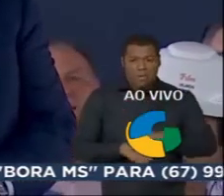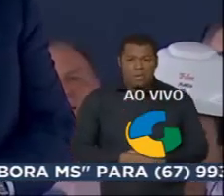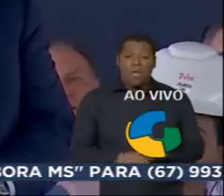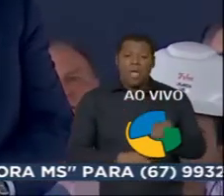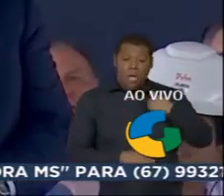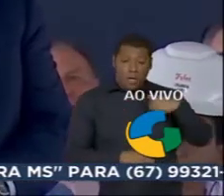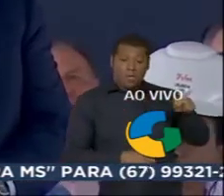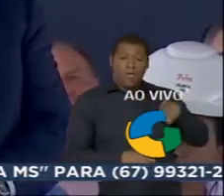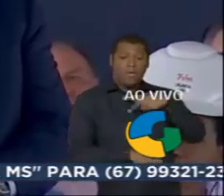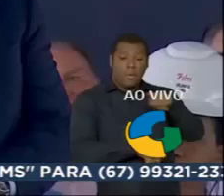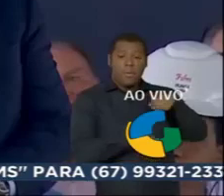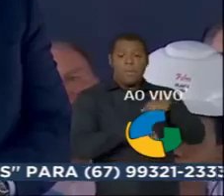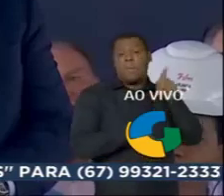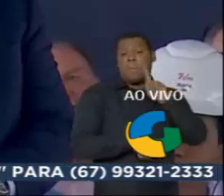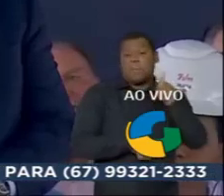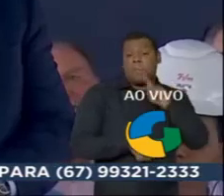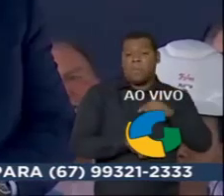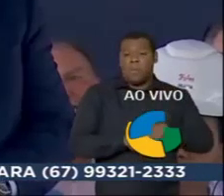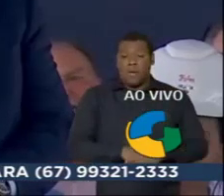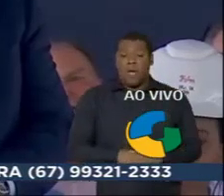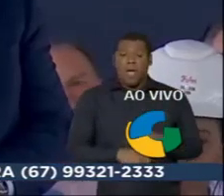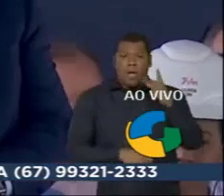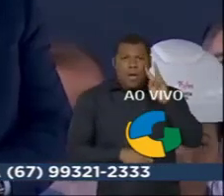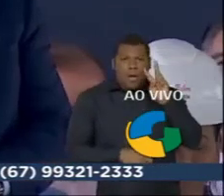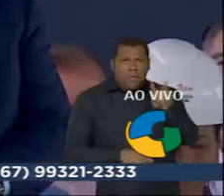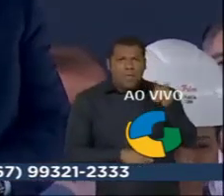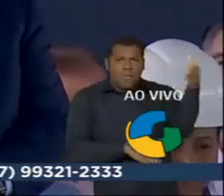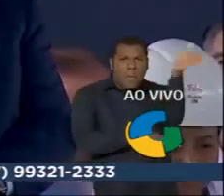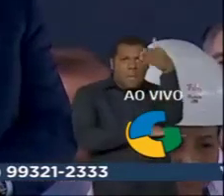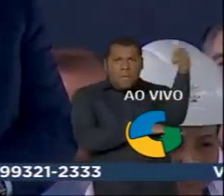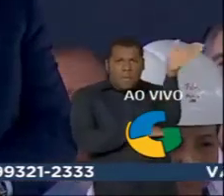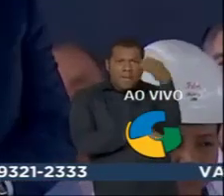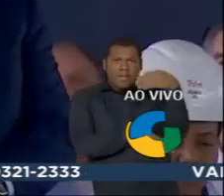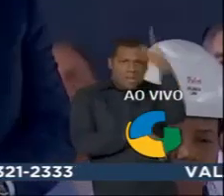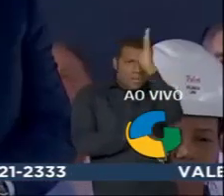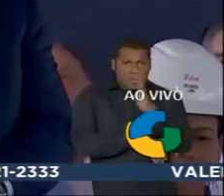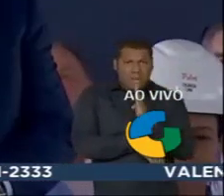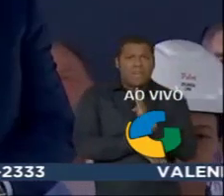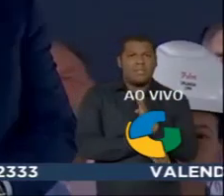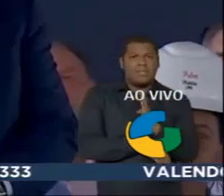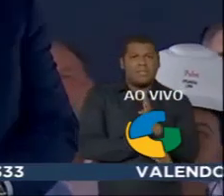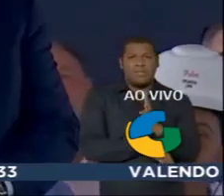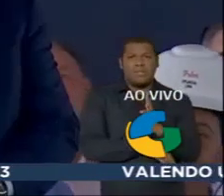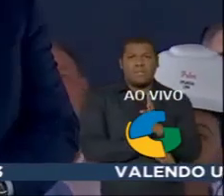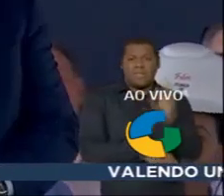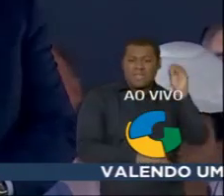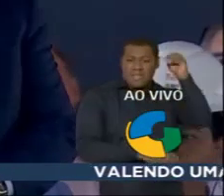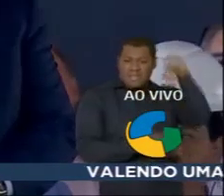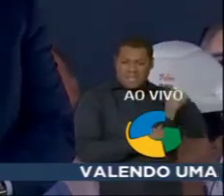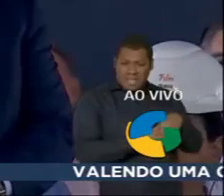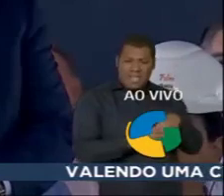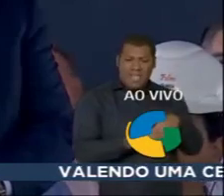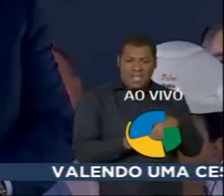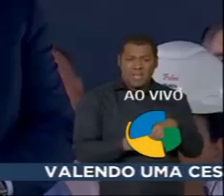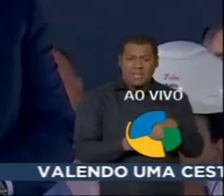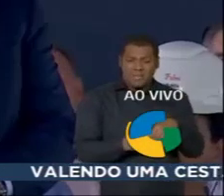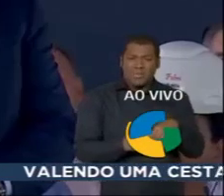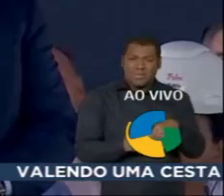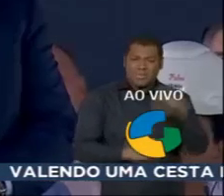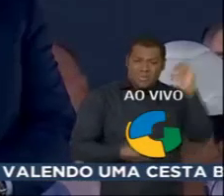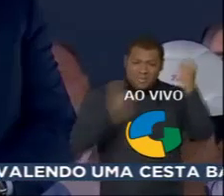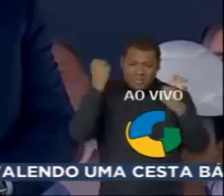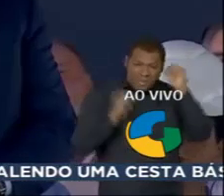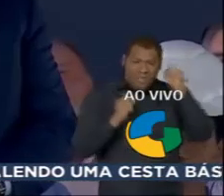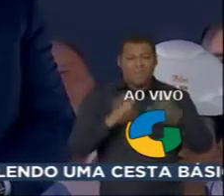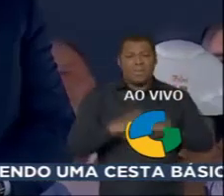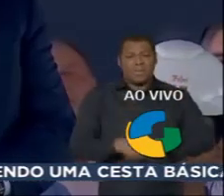né? Um momento marcante aqui para o nosso estado, porque isso vai impulsionar ainda mais a economia do